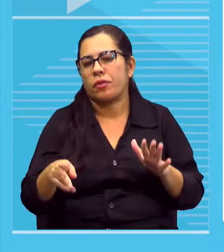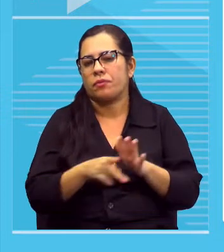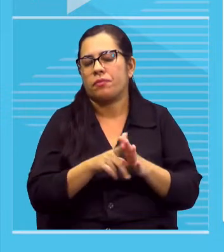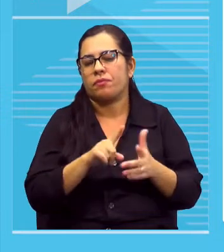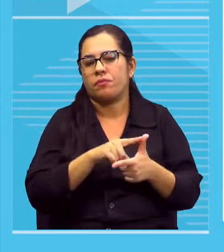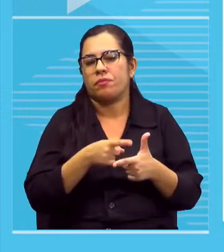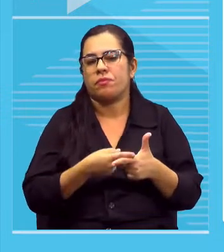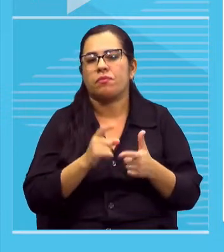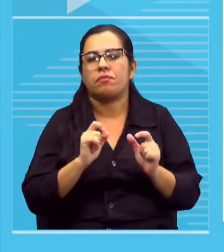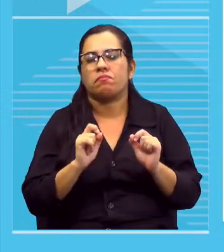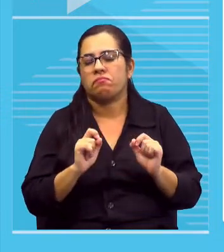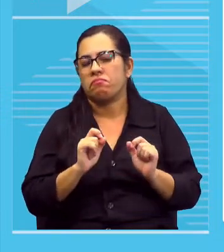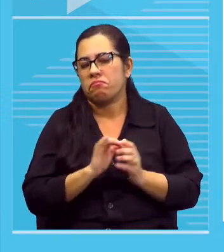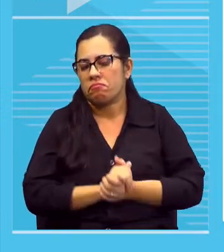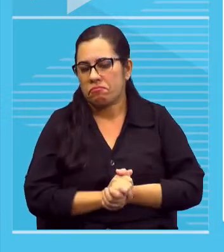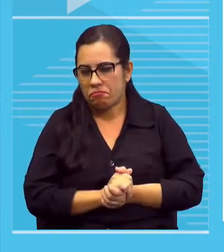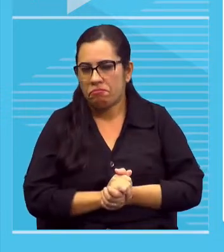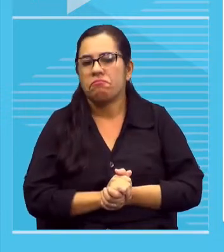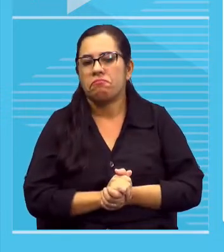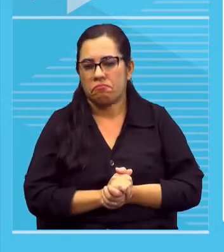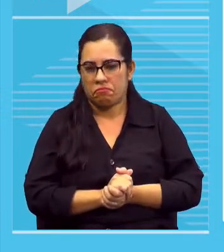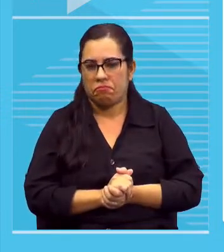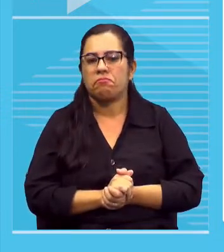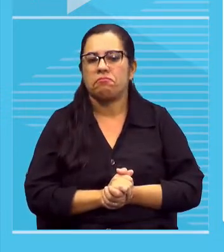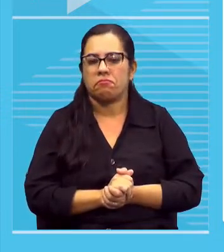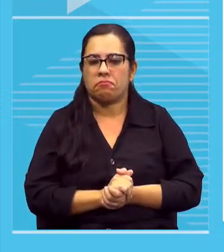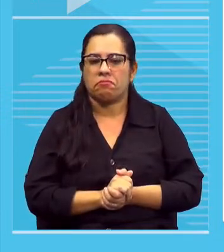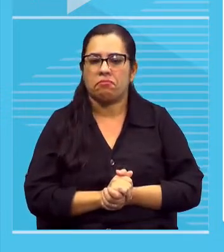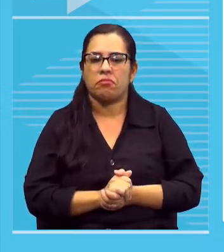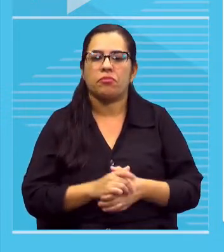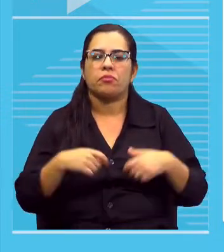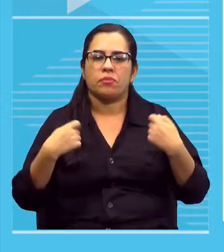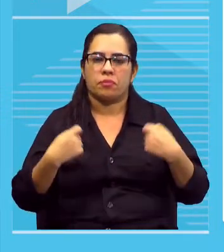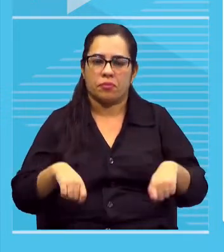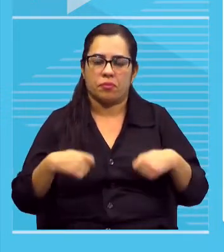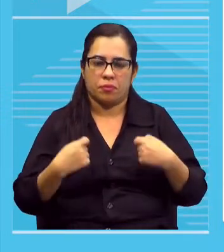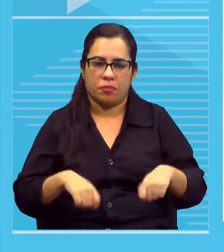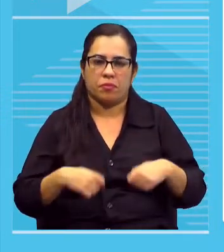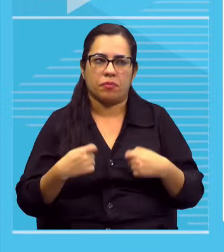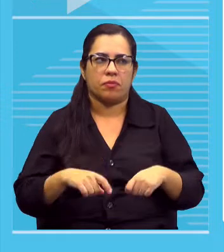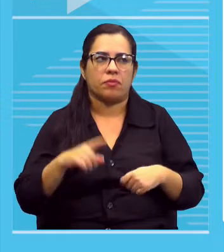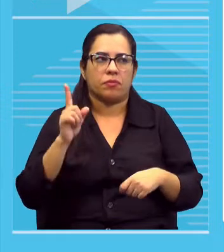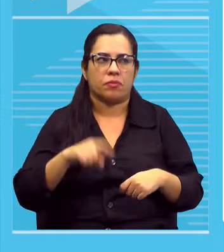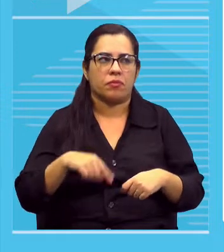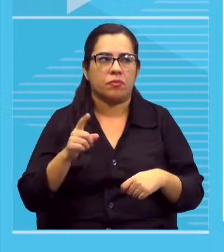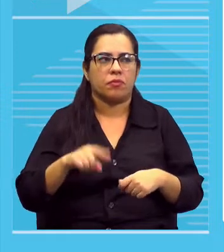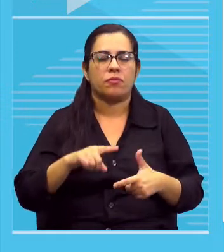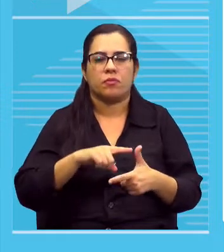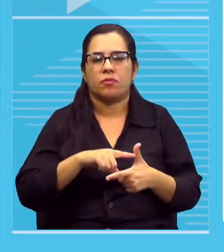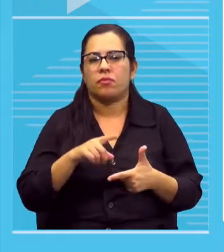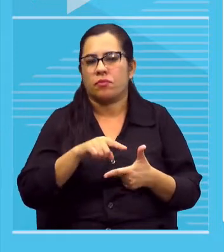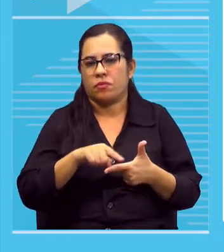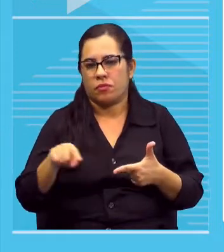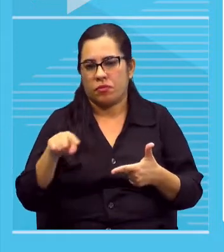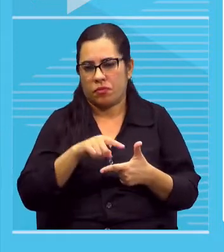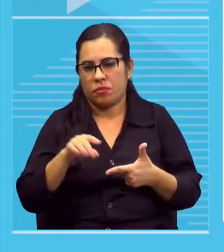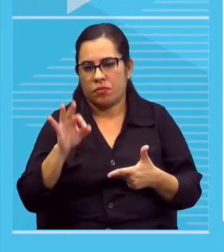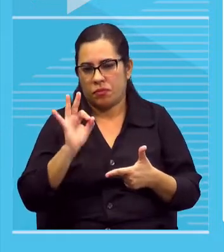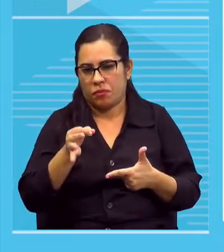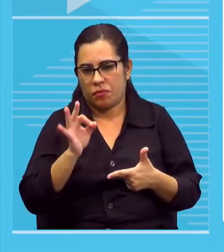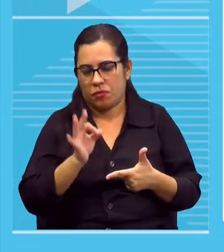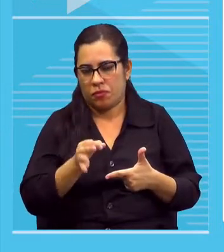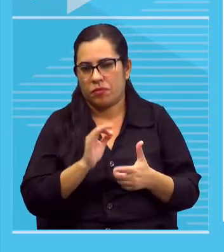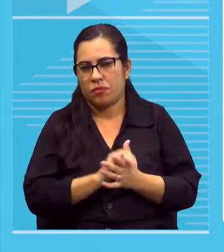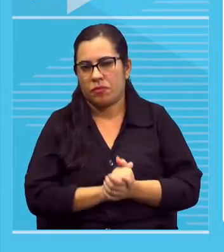ângulo bom né olha aí Precisamos do Cosseno Ah tá certo é